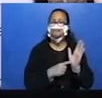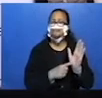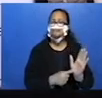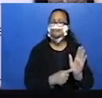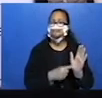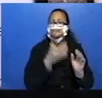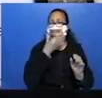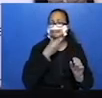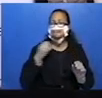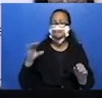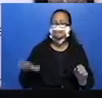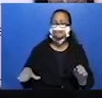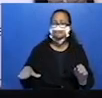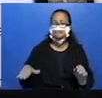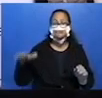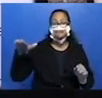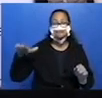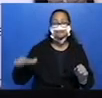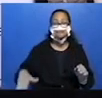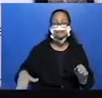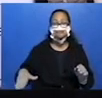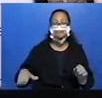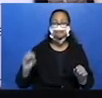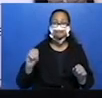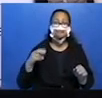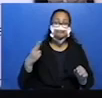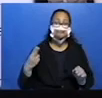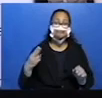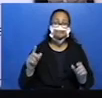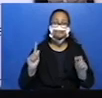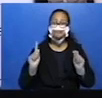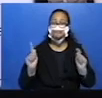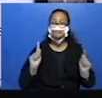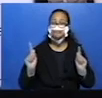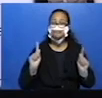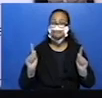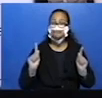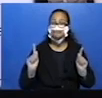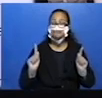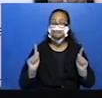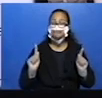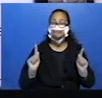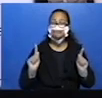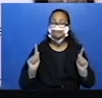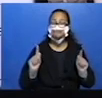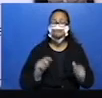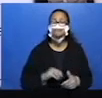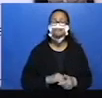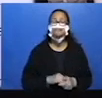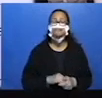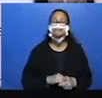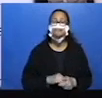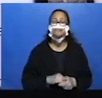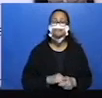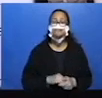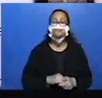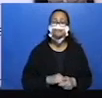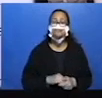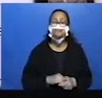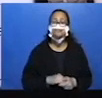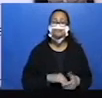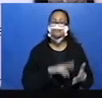garoto pequeno ou animado. Você pode usar qualquer uma das duas, tá bom?